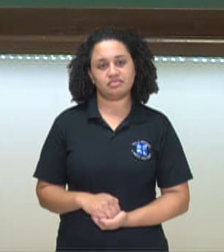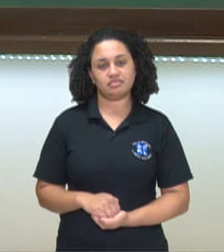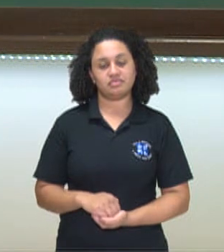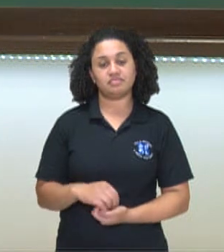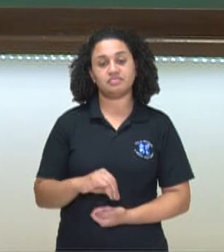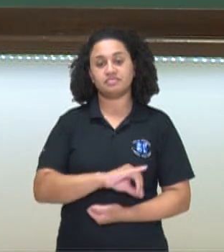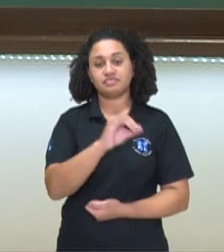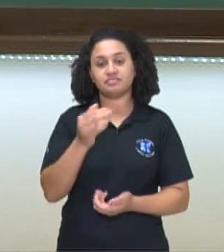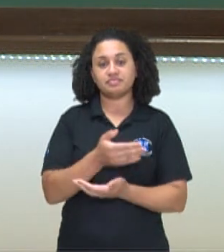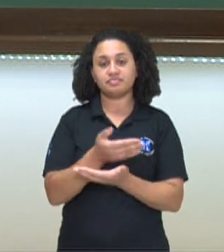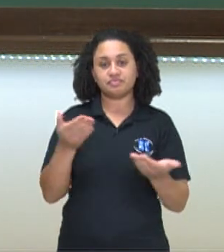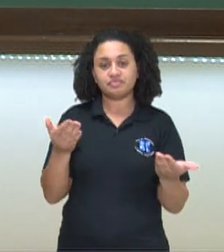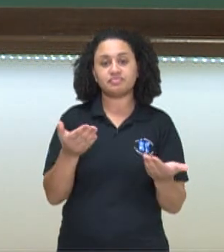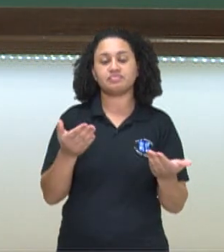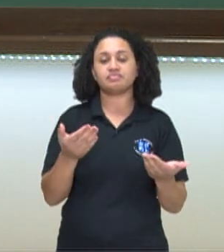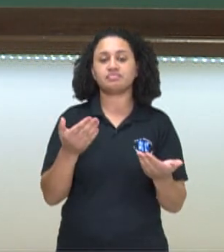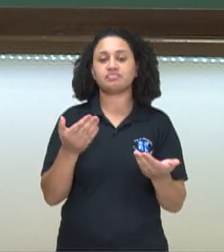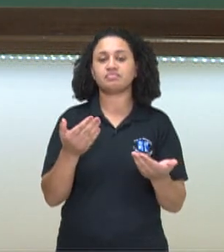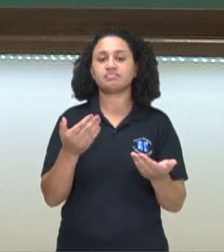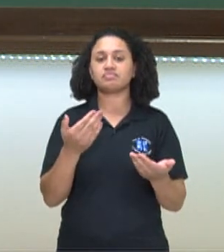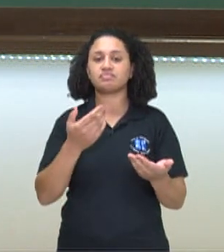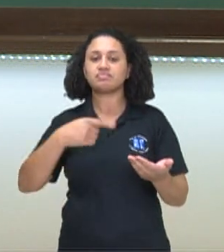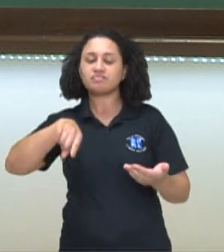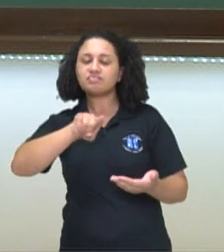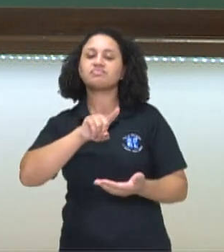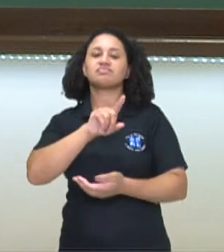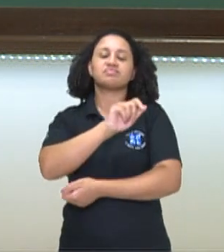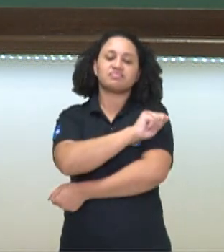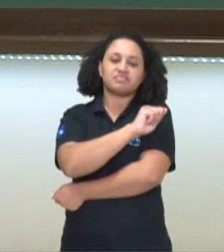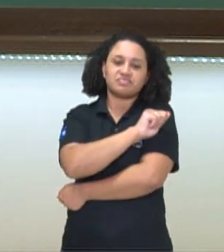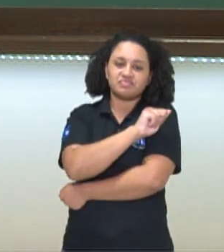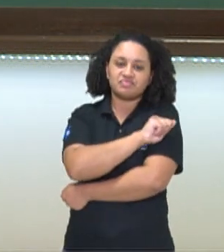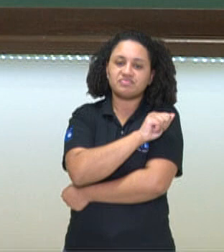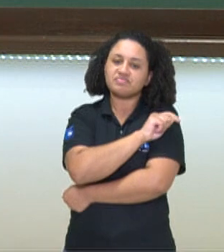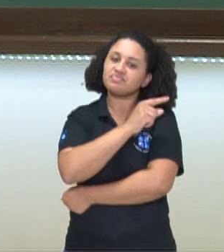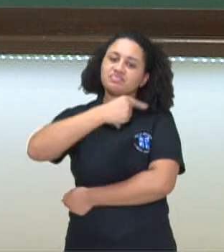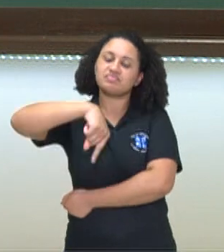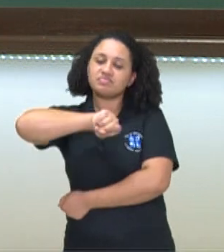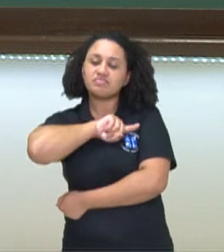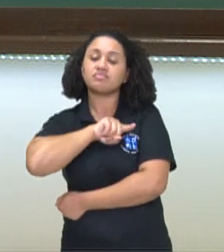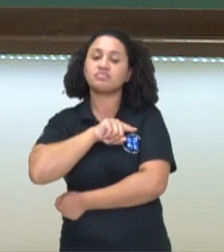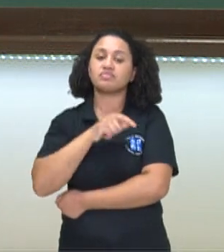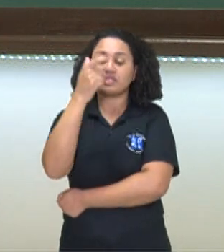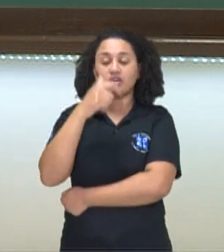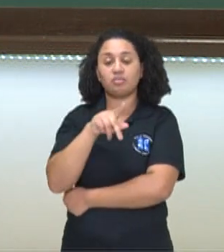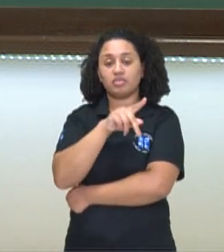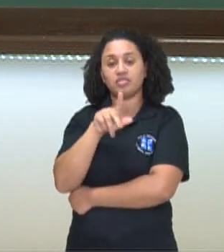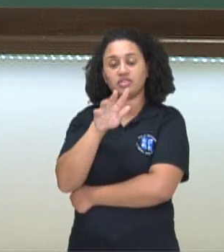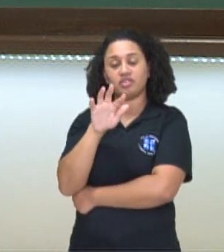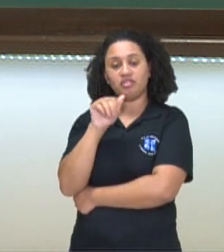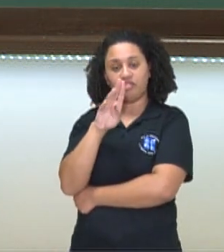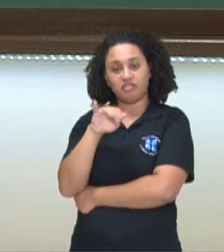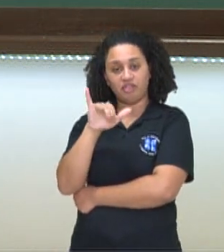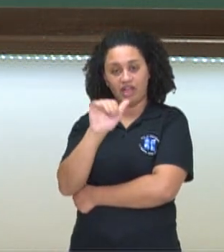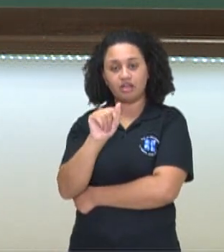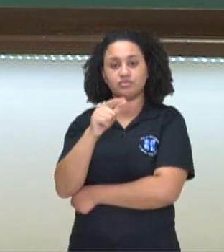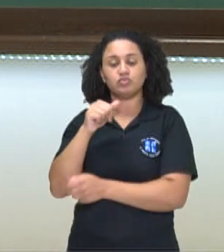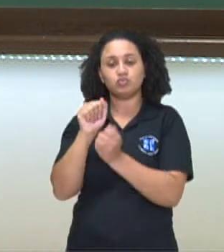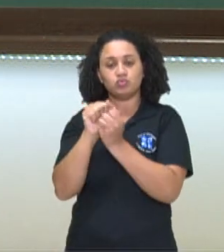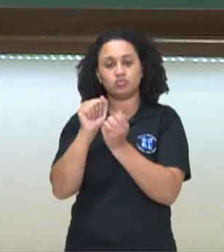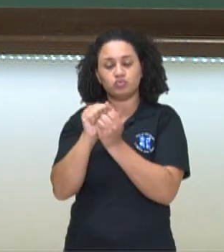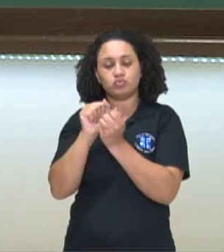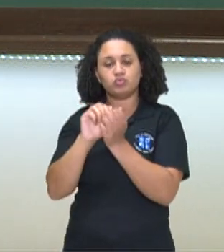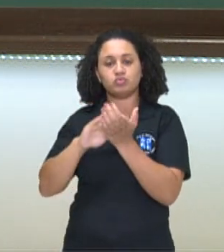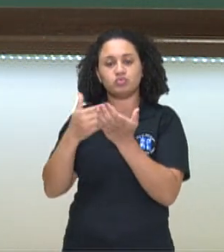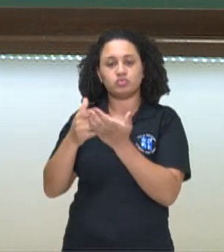Olá, pessoal, galerinha, alunas, alunos. Esse é o professor Fábio que vos fala. Aqui ao meu